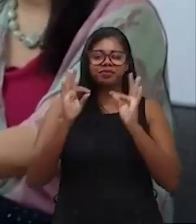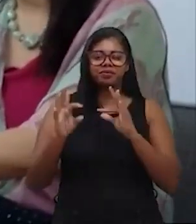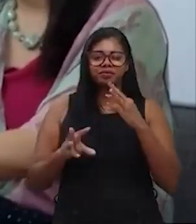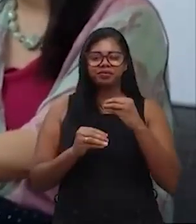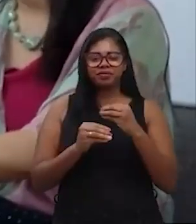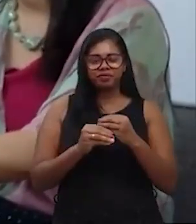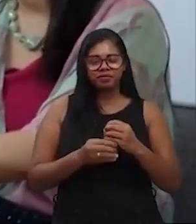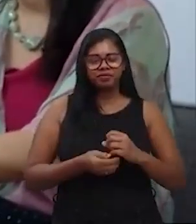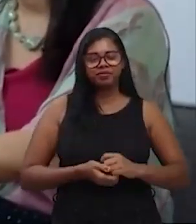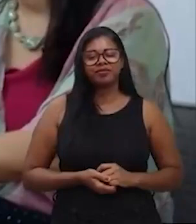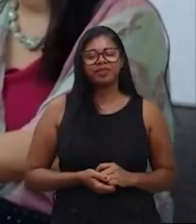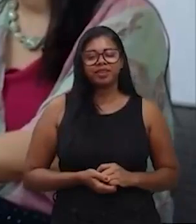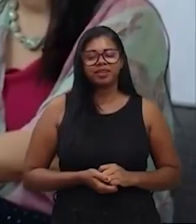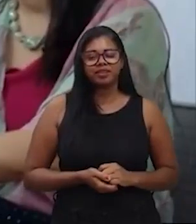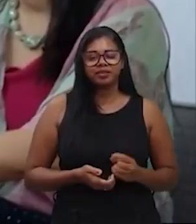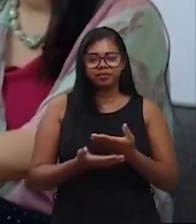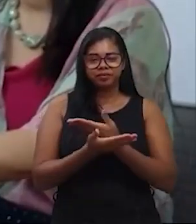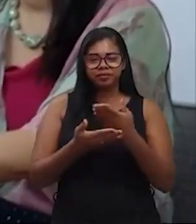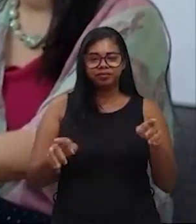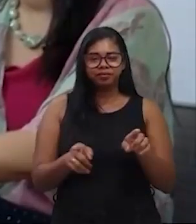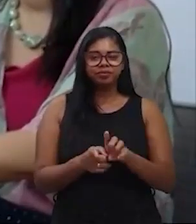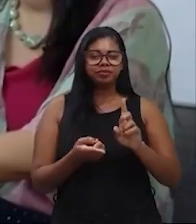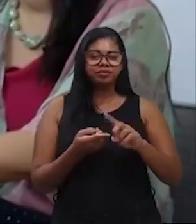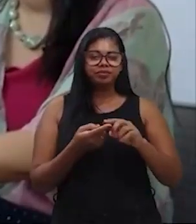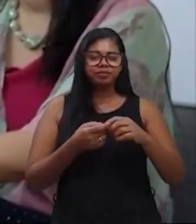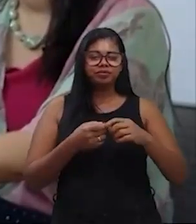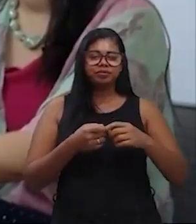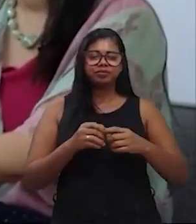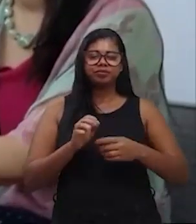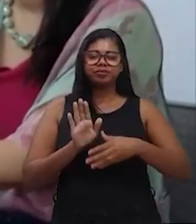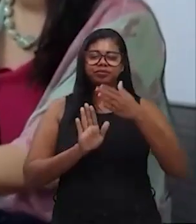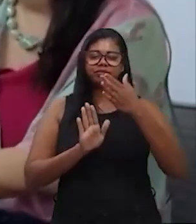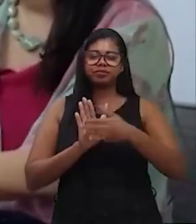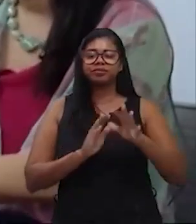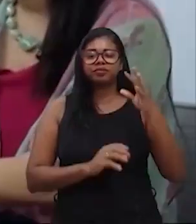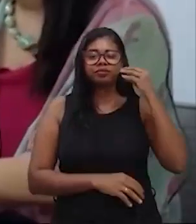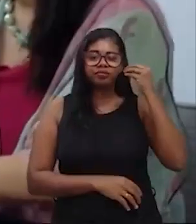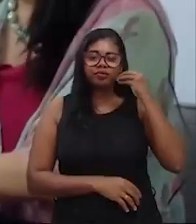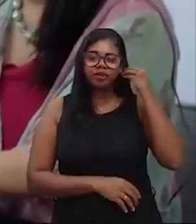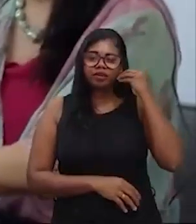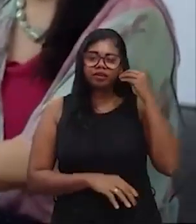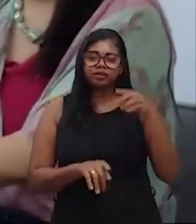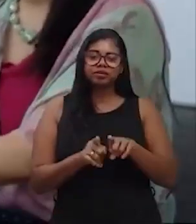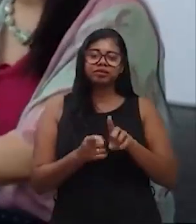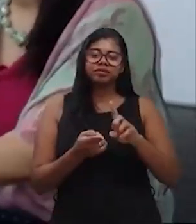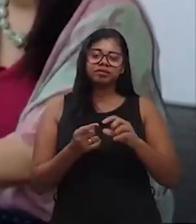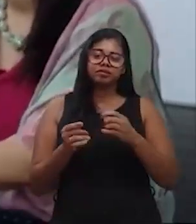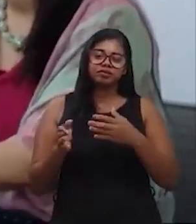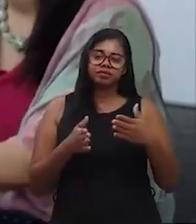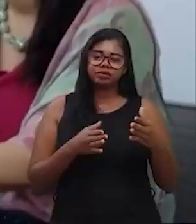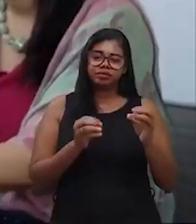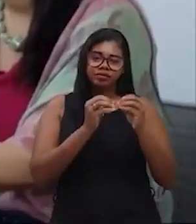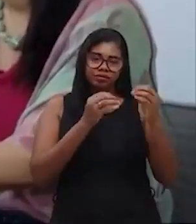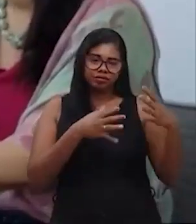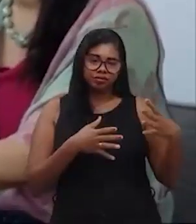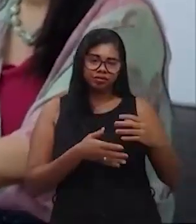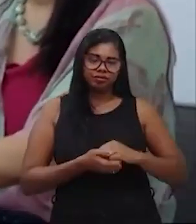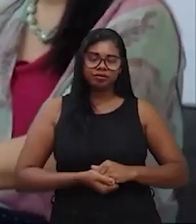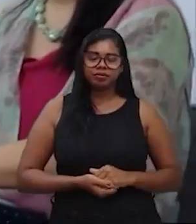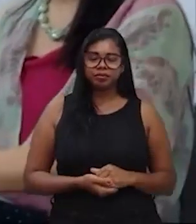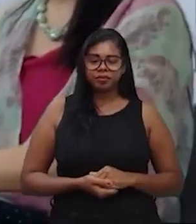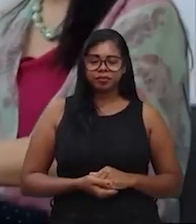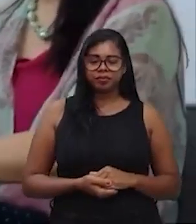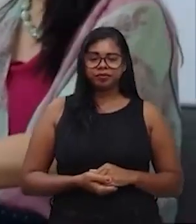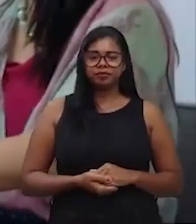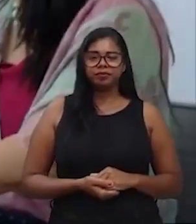o da Cássia aí, que é brasileira igual a gente, como plano de fundo. Mas são experiências que nos deixam mais próximas da criatividade, né?